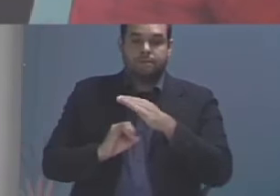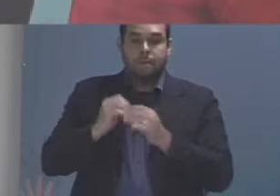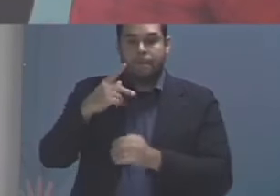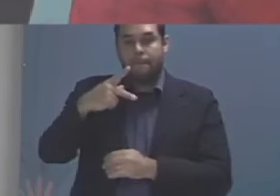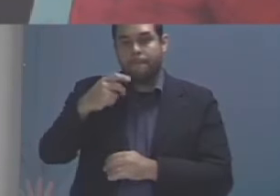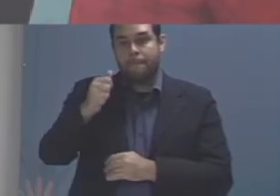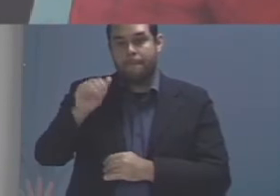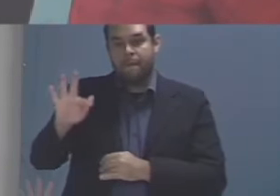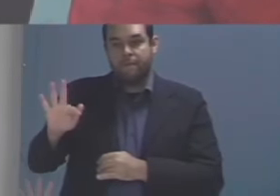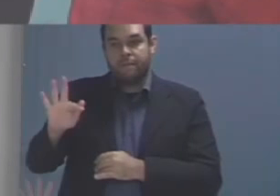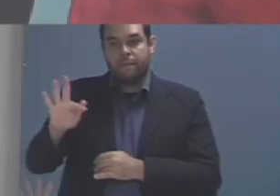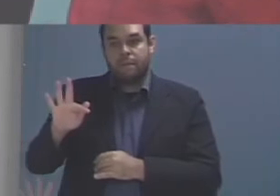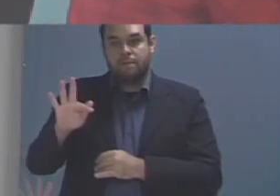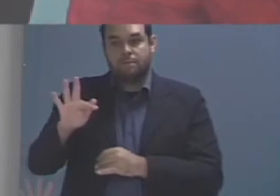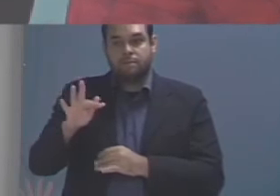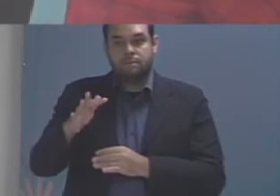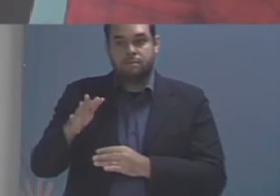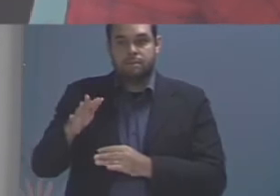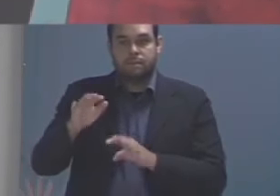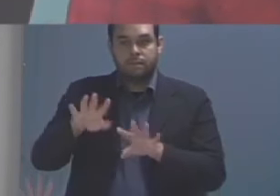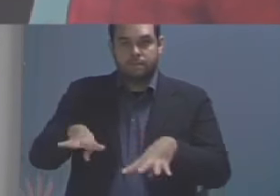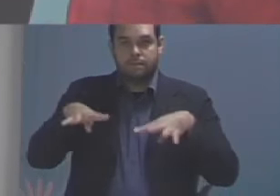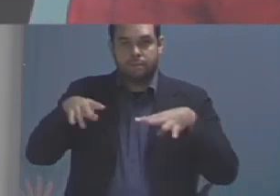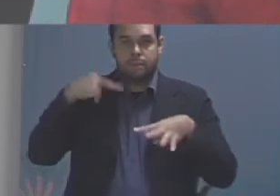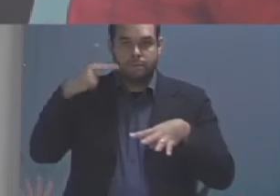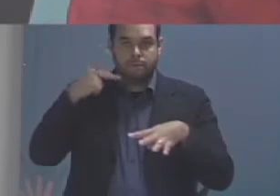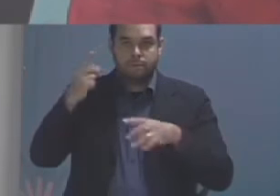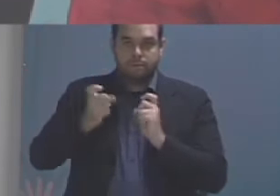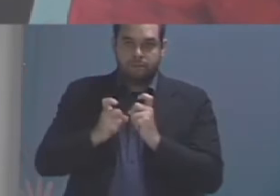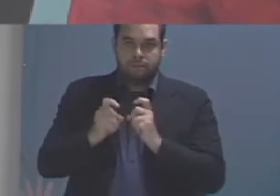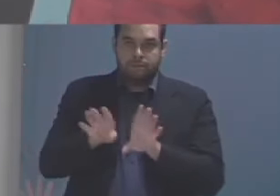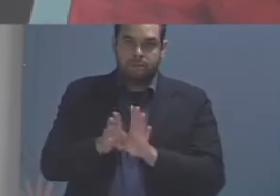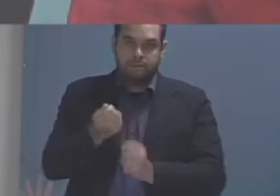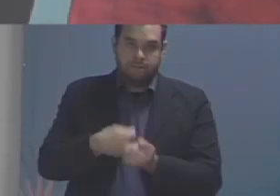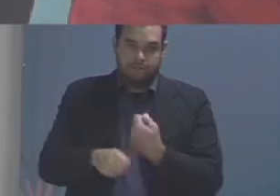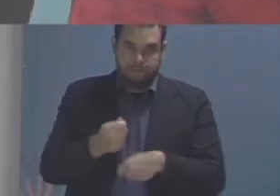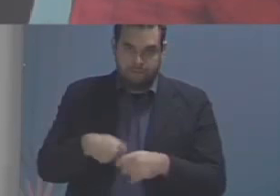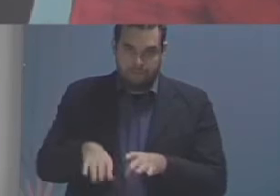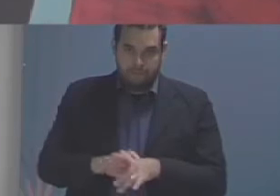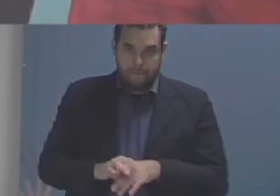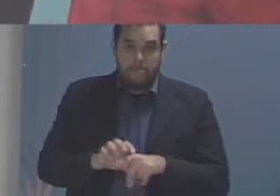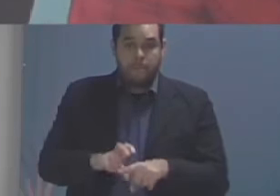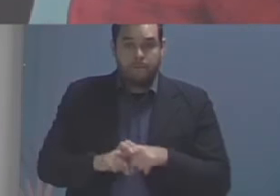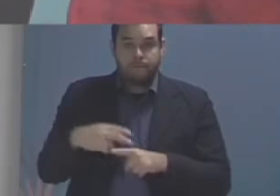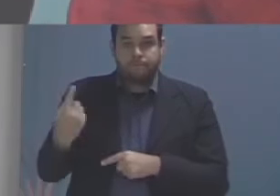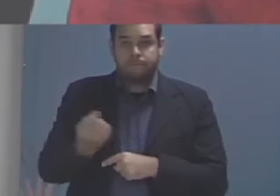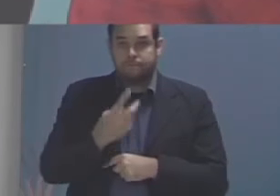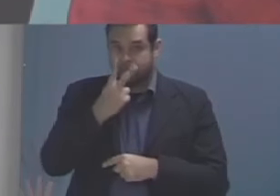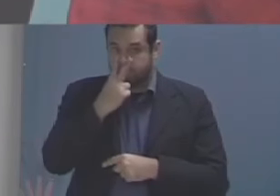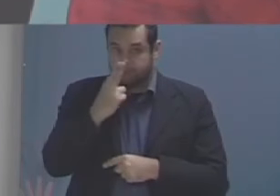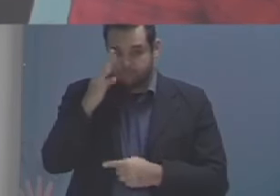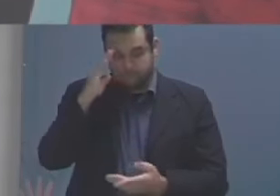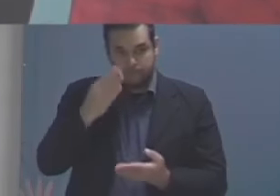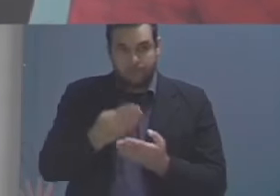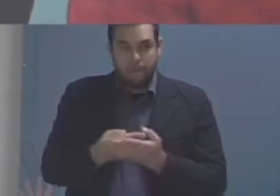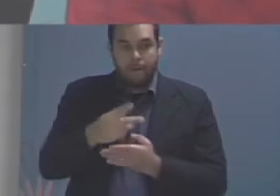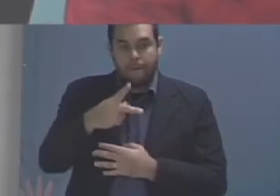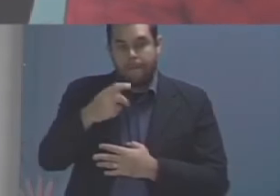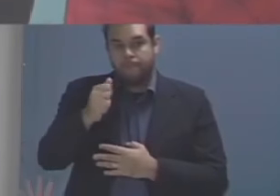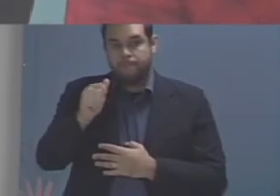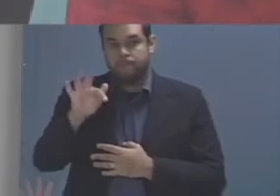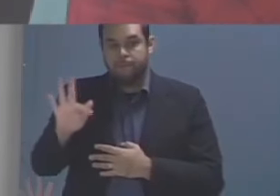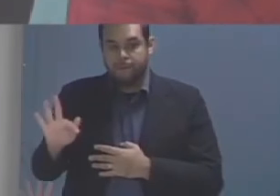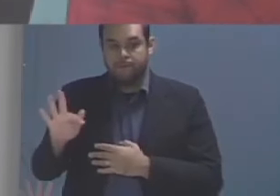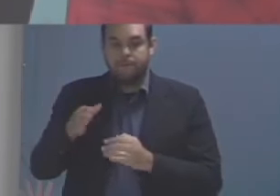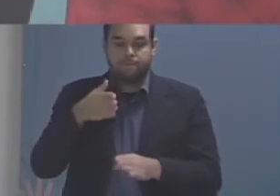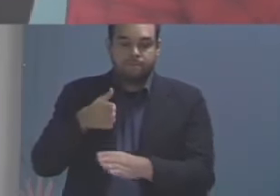APAF, né, que é a Assembleia de Políticas Administrativas e Financeiras. Nós achamos que a APAF é um instrumento fundamental de participação e